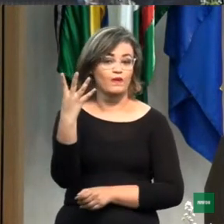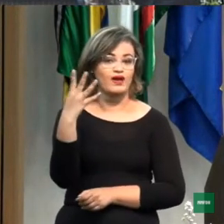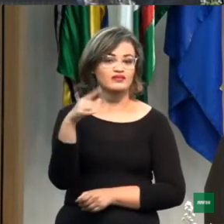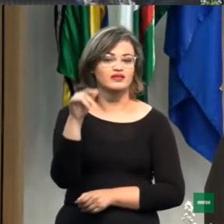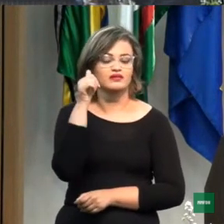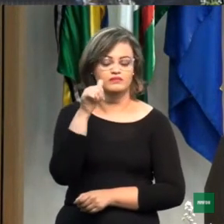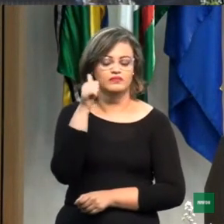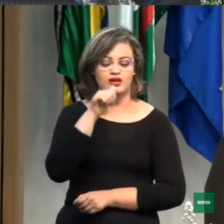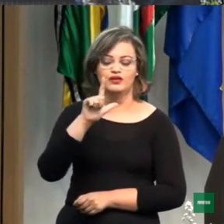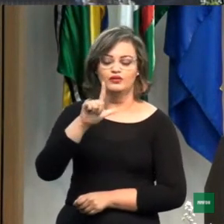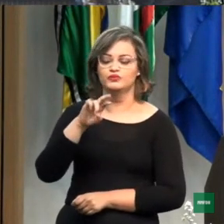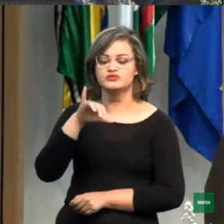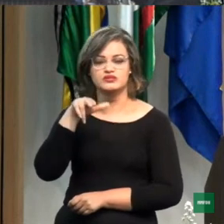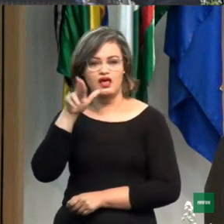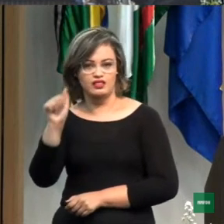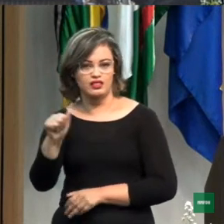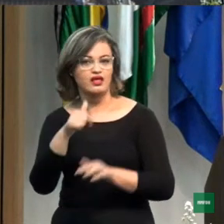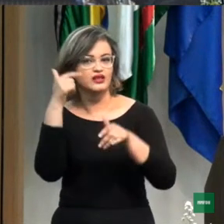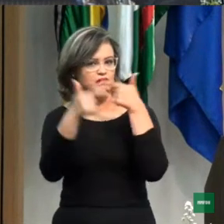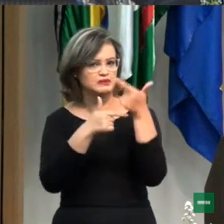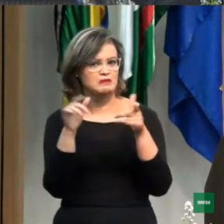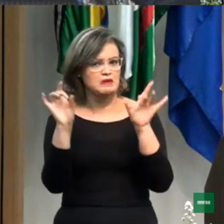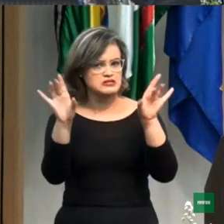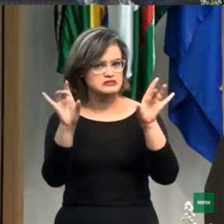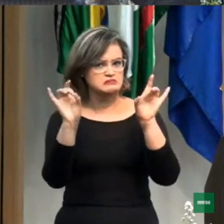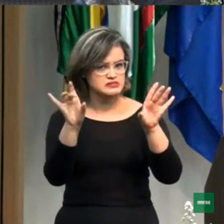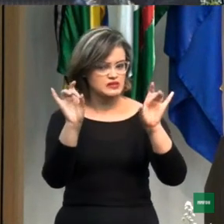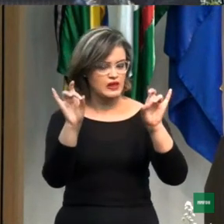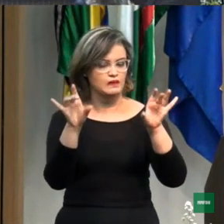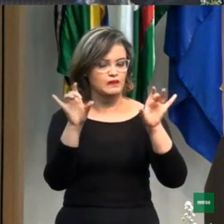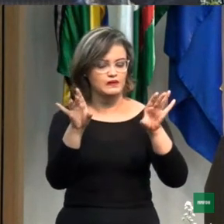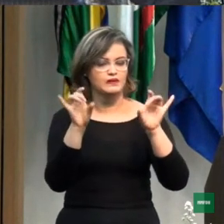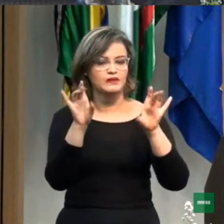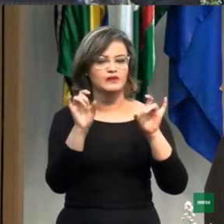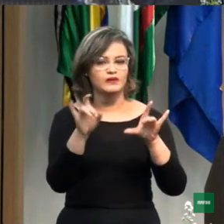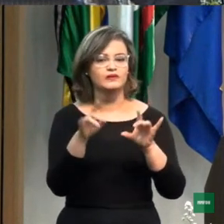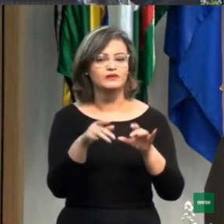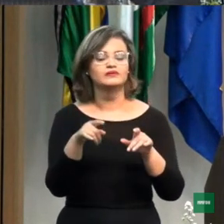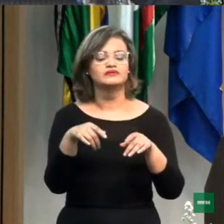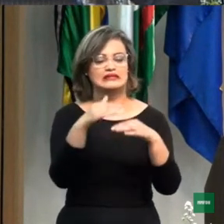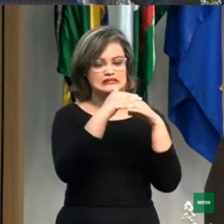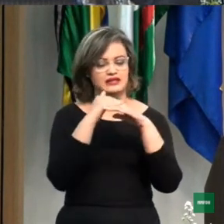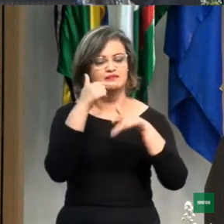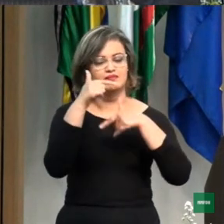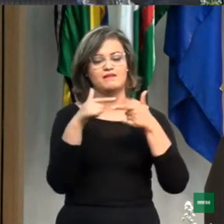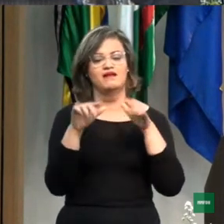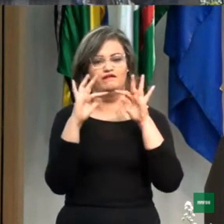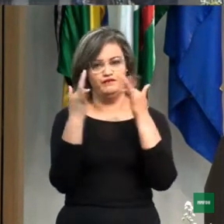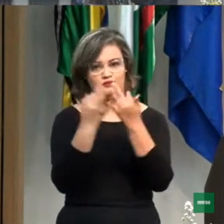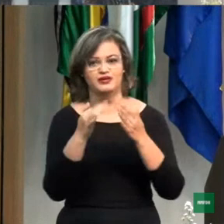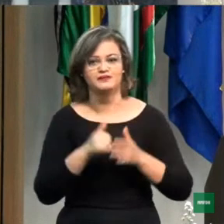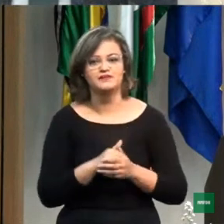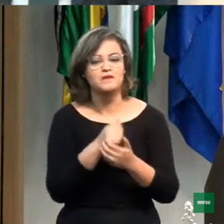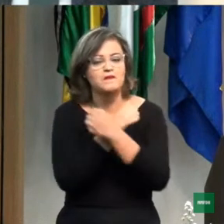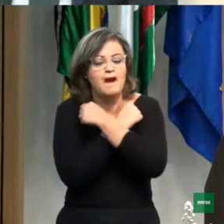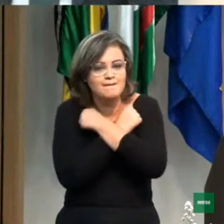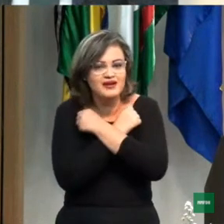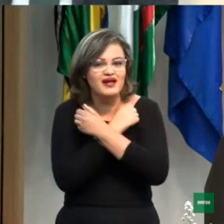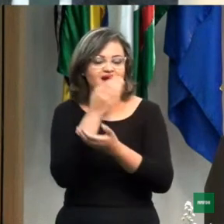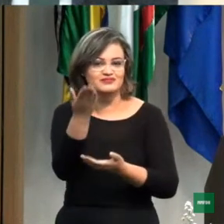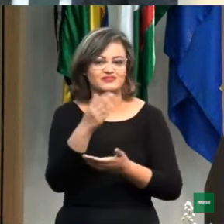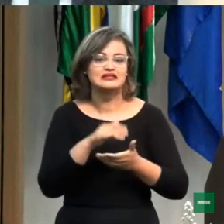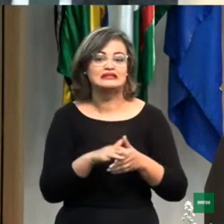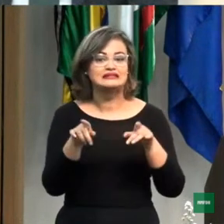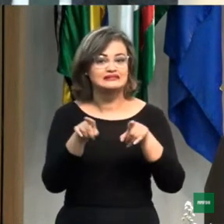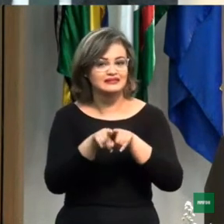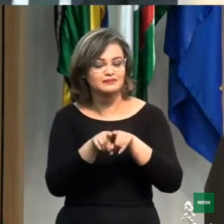tem um trabalho especial na questão do equilíbrio trabalho e família. Um abraço para ela, e também precisava, Bia, trazer aqui